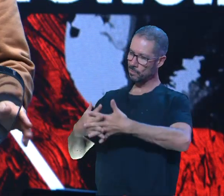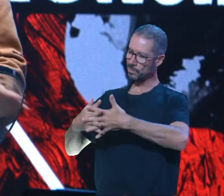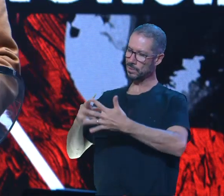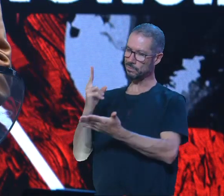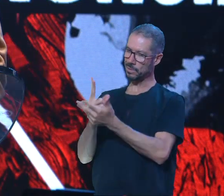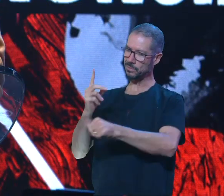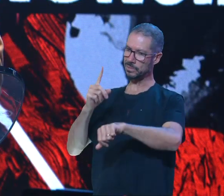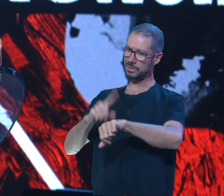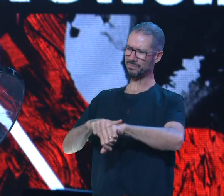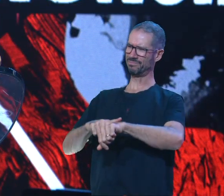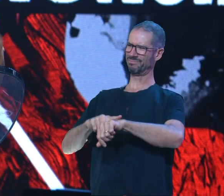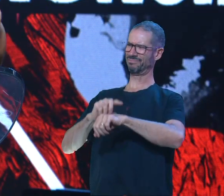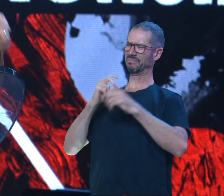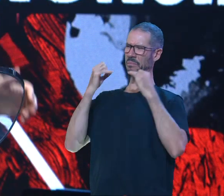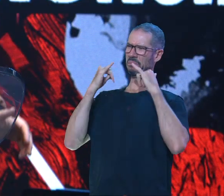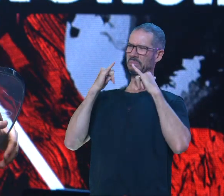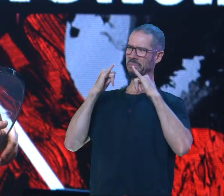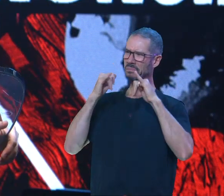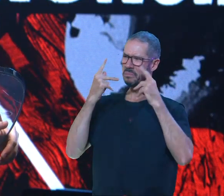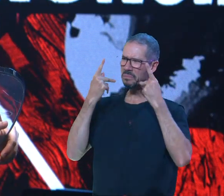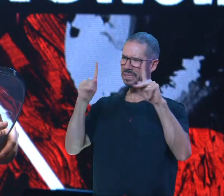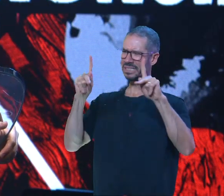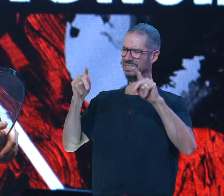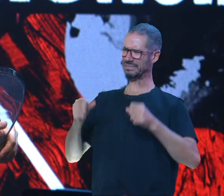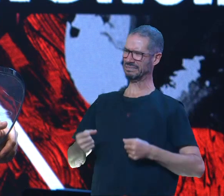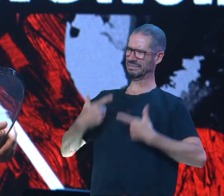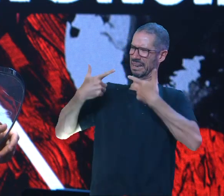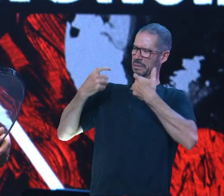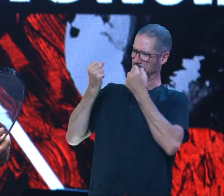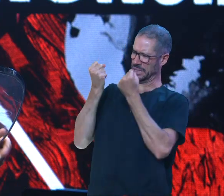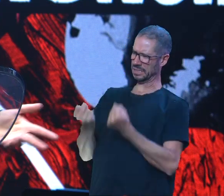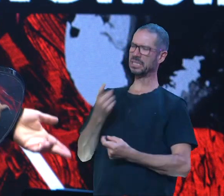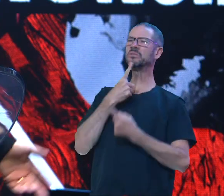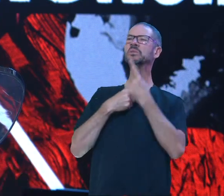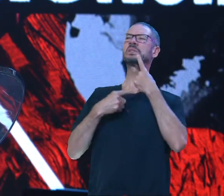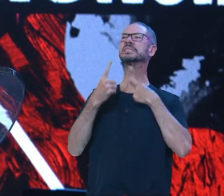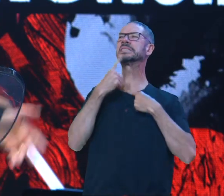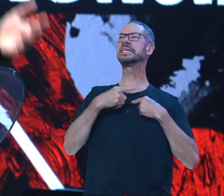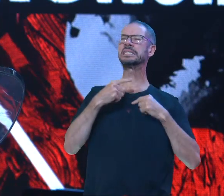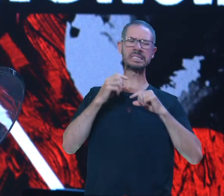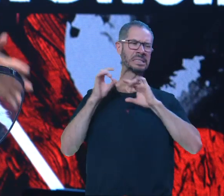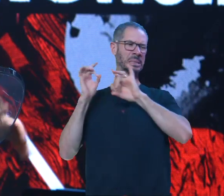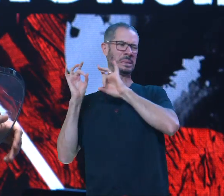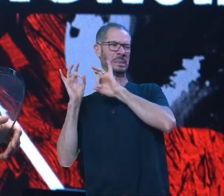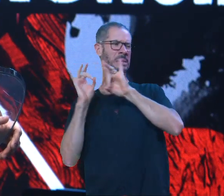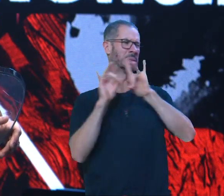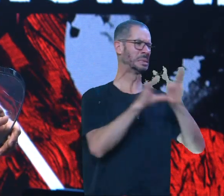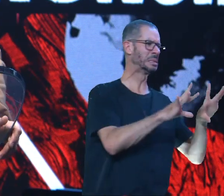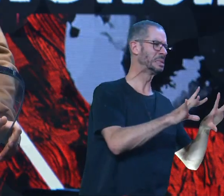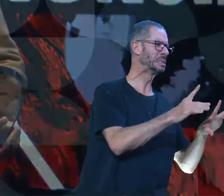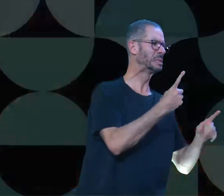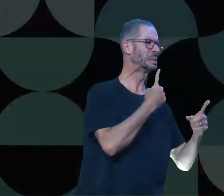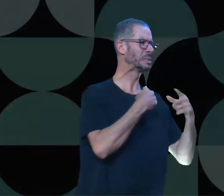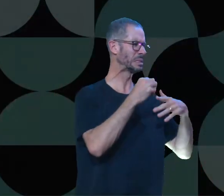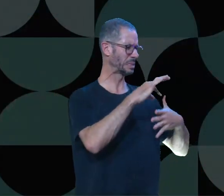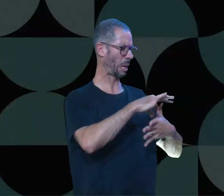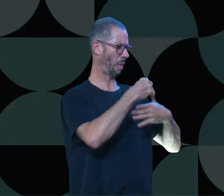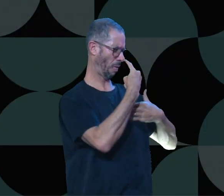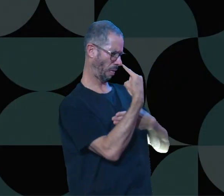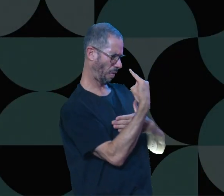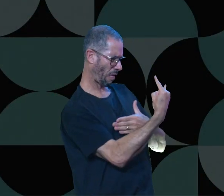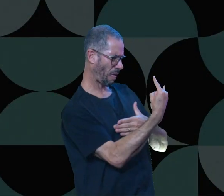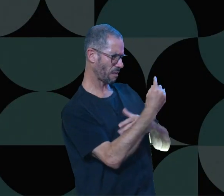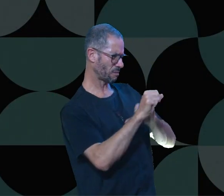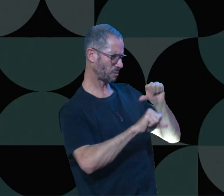Pastor, que mensagem estranha. Como algo que parece pesado, entregar as nossas vontades, os nossos sonhos ou os nossos desejos, pode se tornar